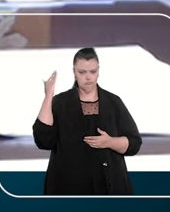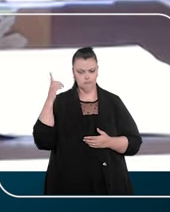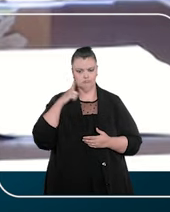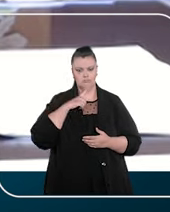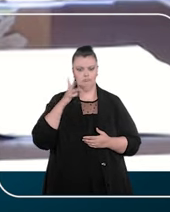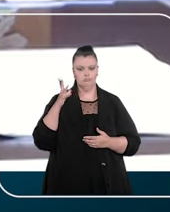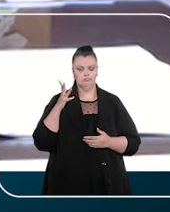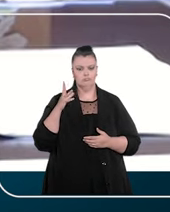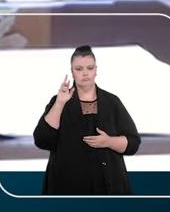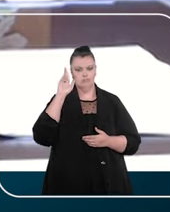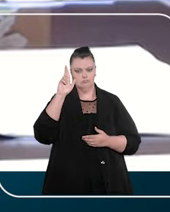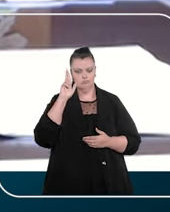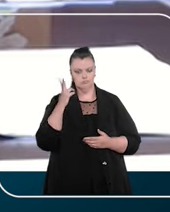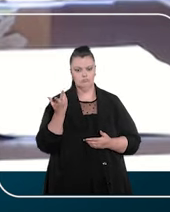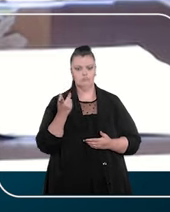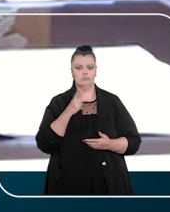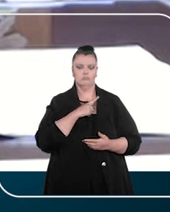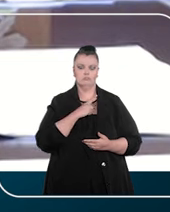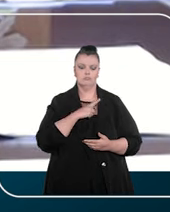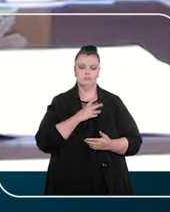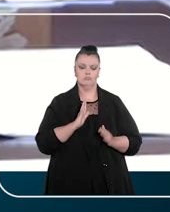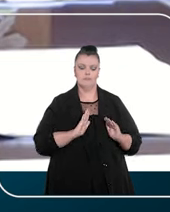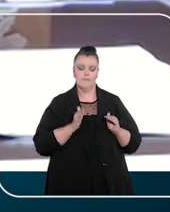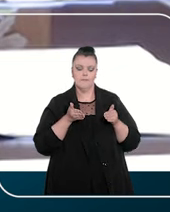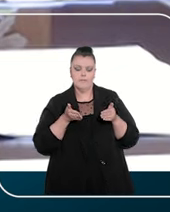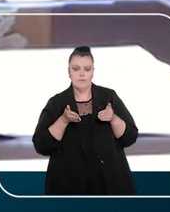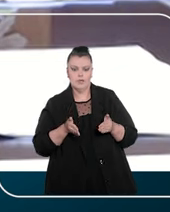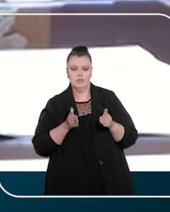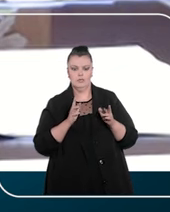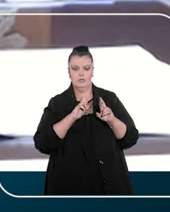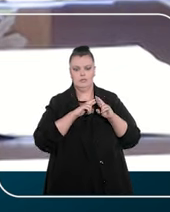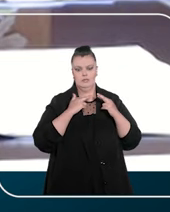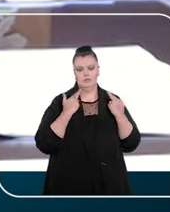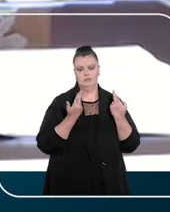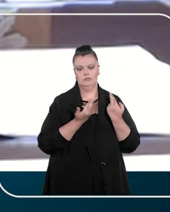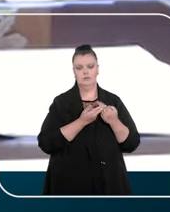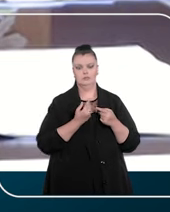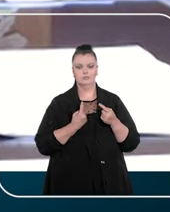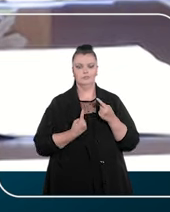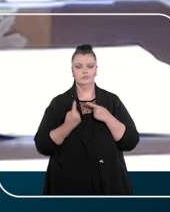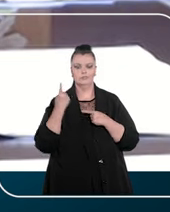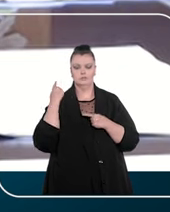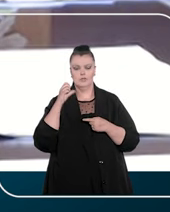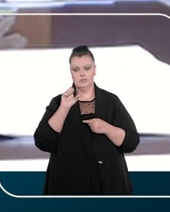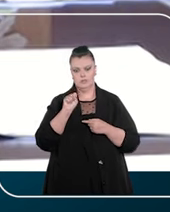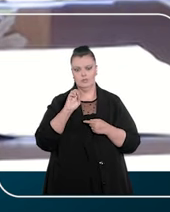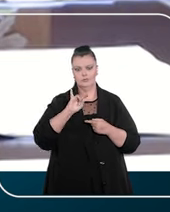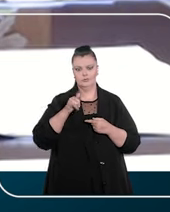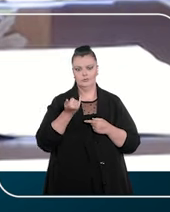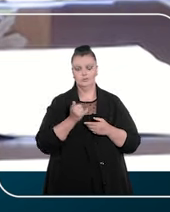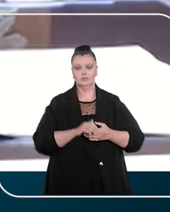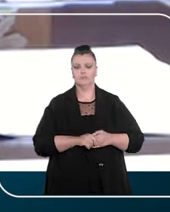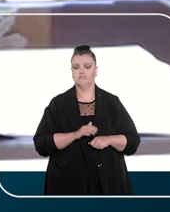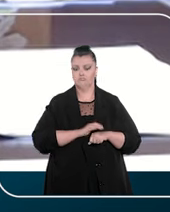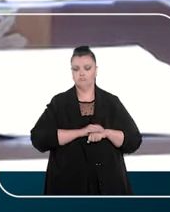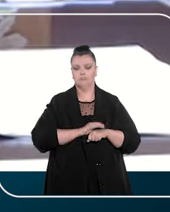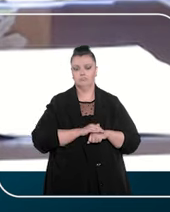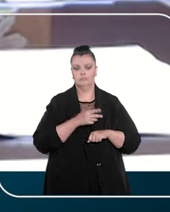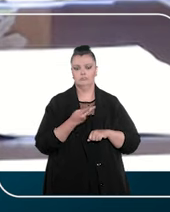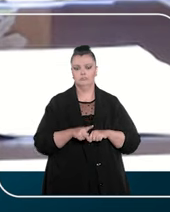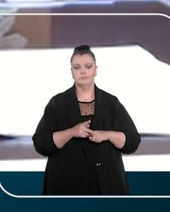de participantes nessa audiência que nós tivemos aqui no Superior Tribunal de Justiça, demonstram que nós